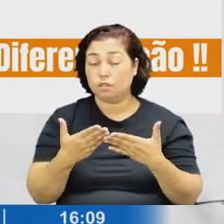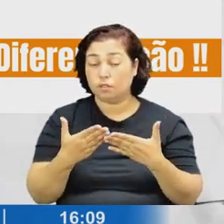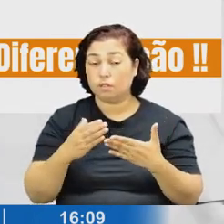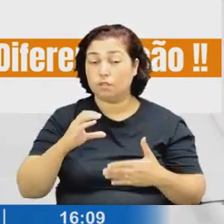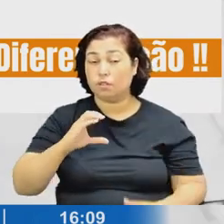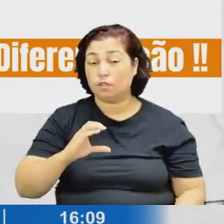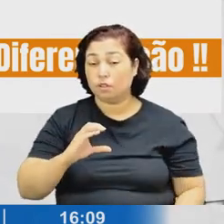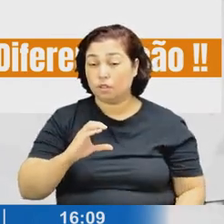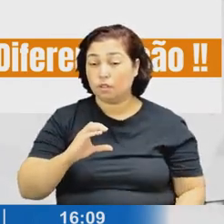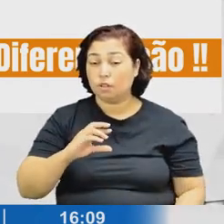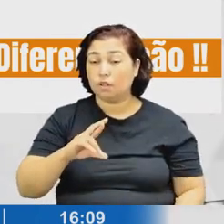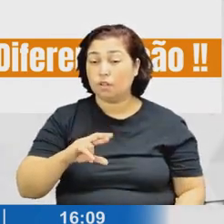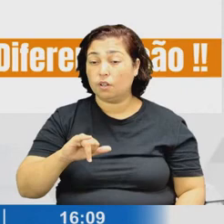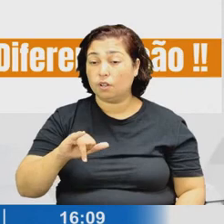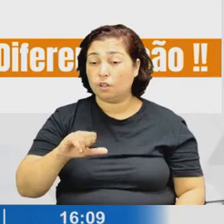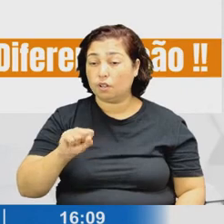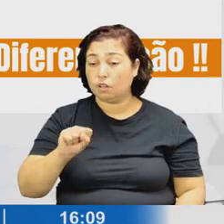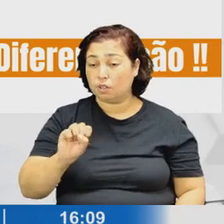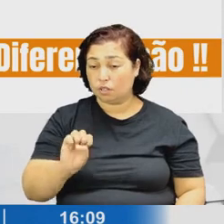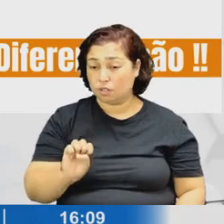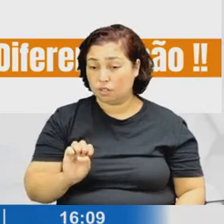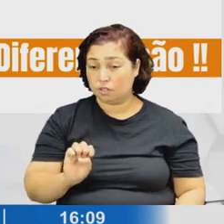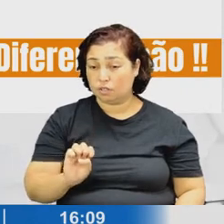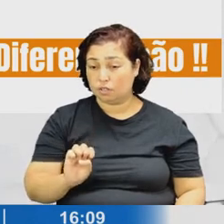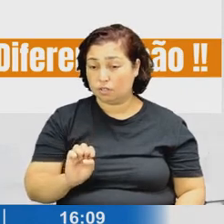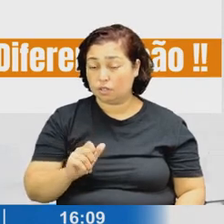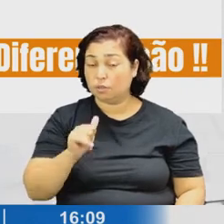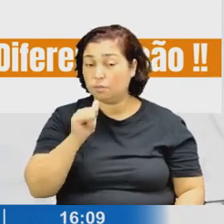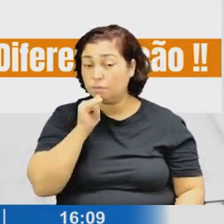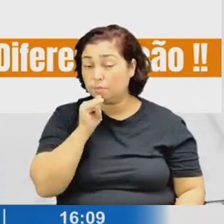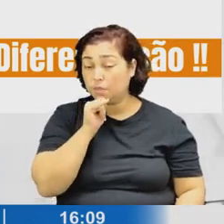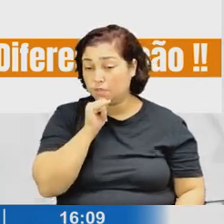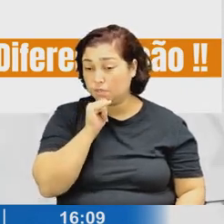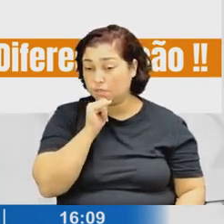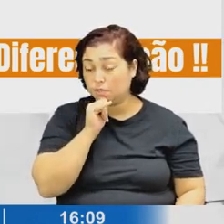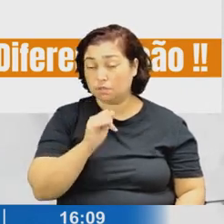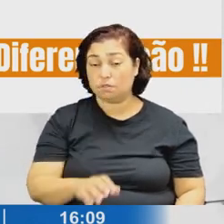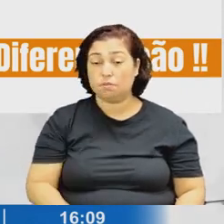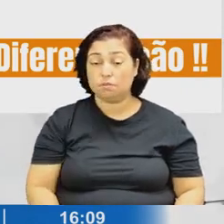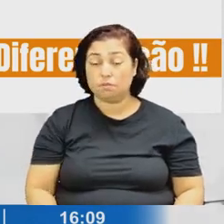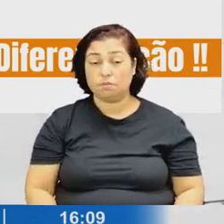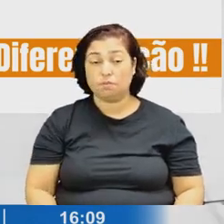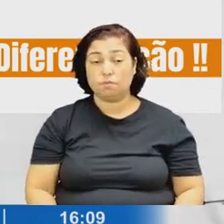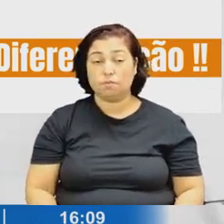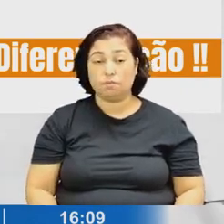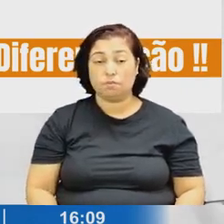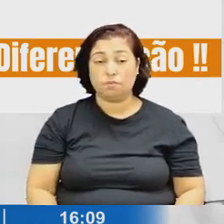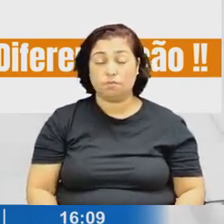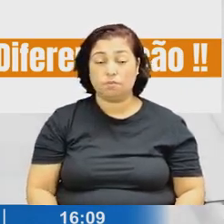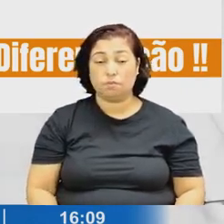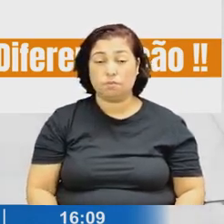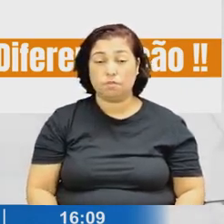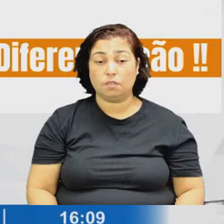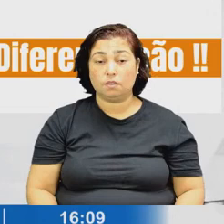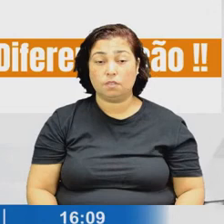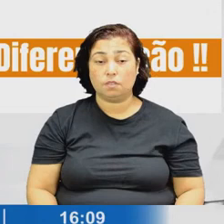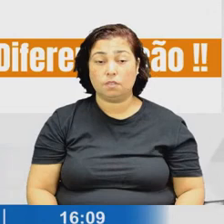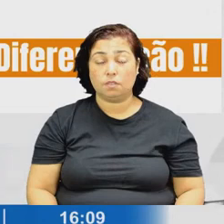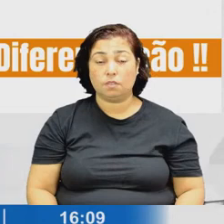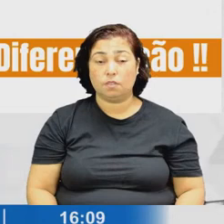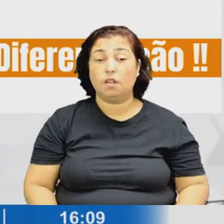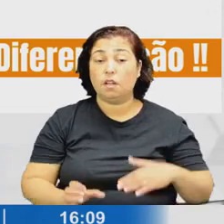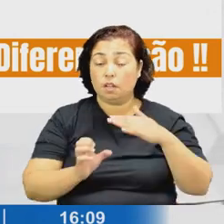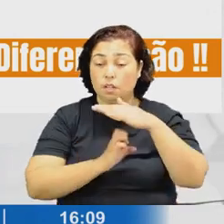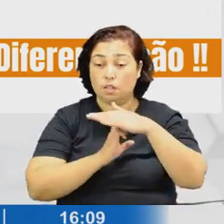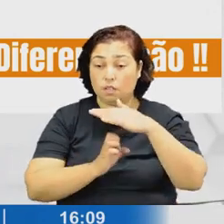então falando que você por exemplo essa minha candidata lá que mais recente ela era